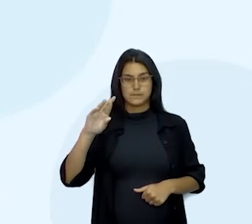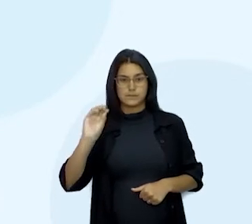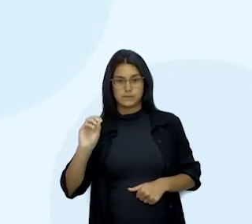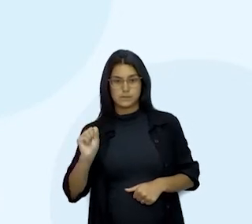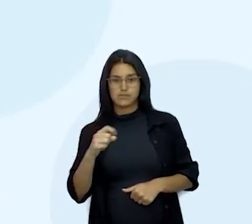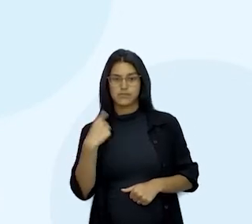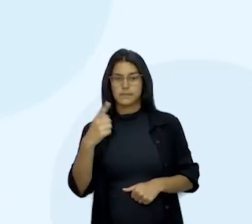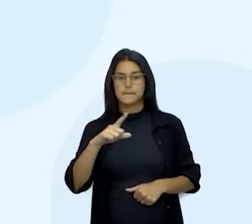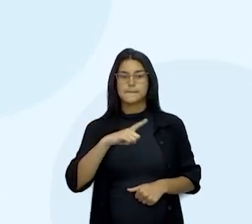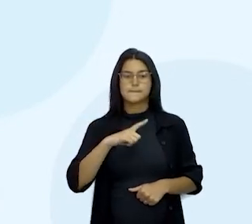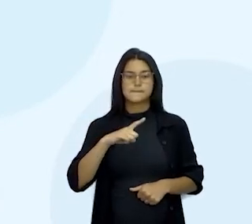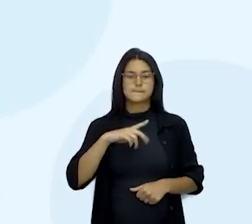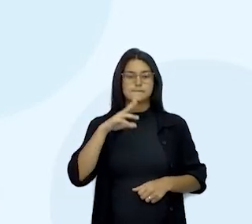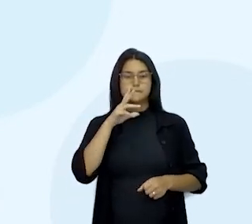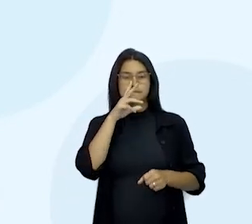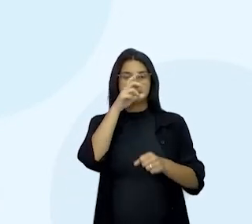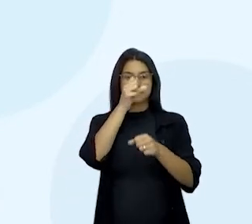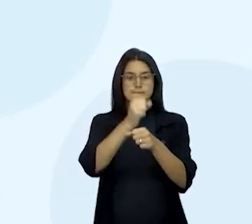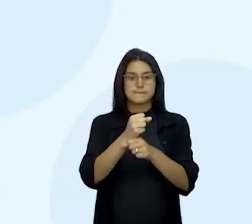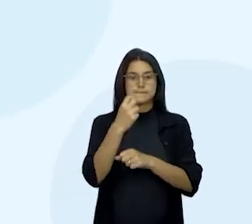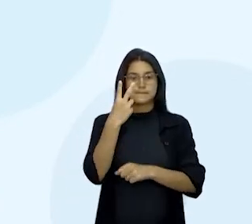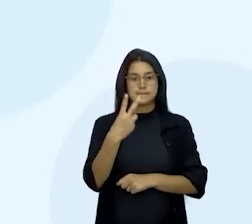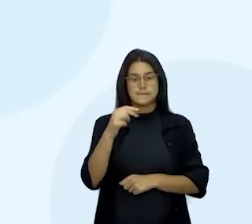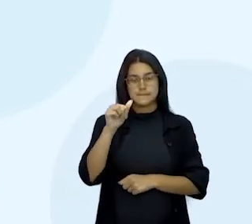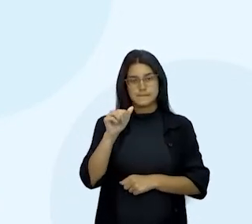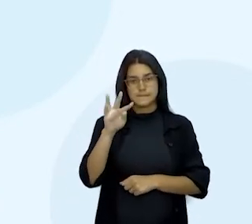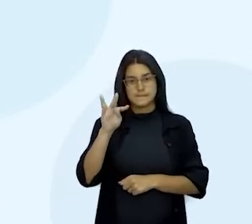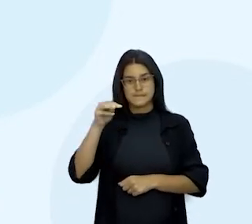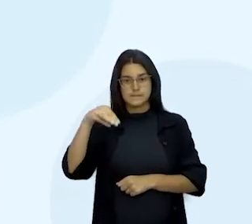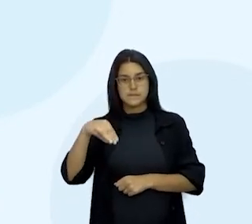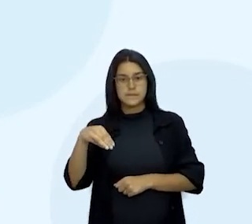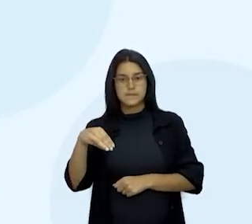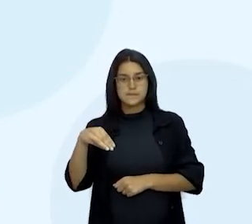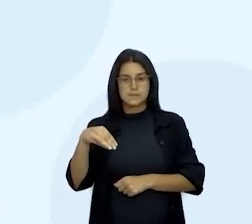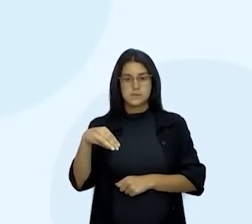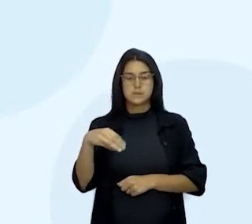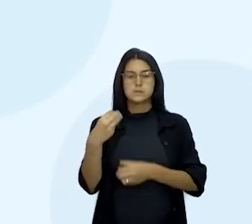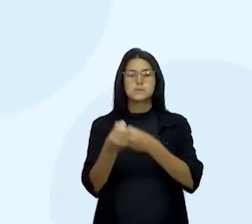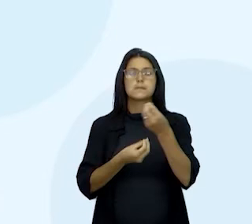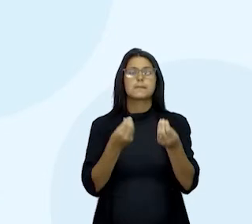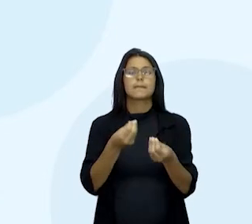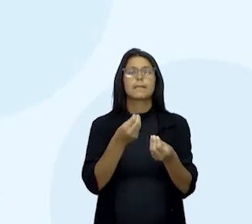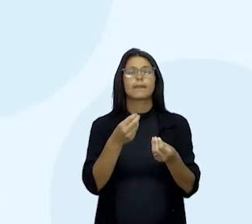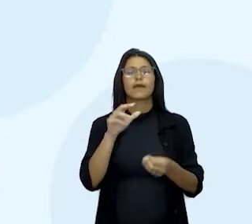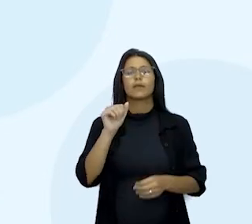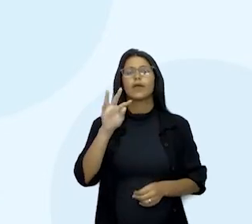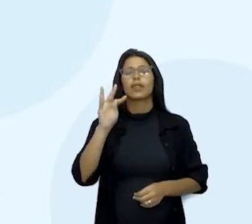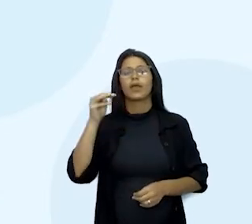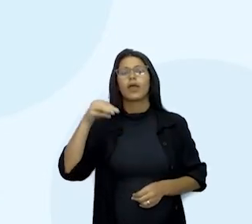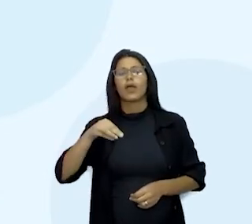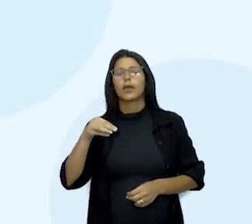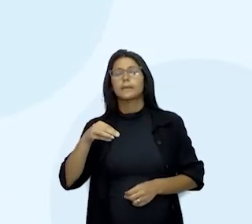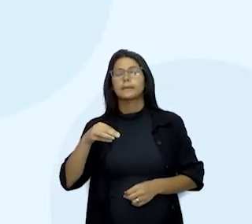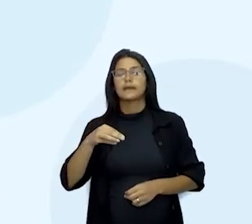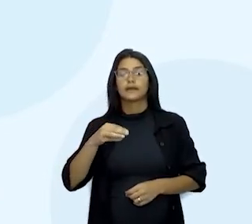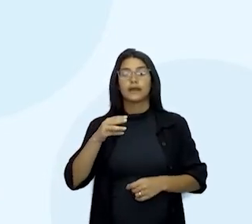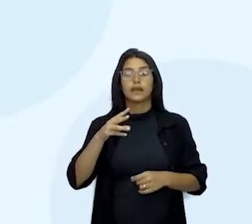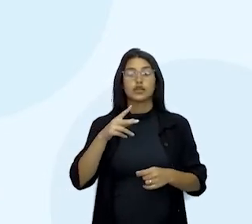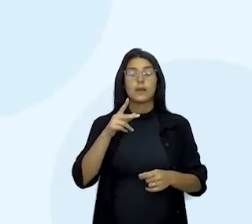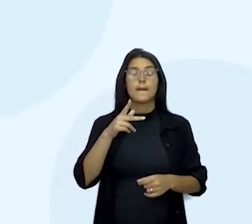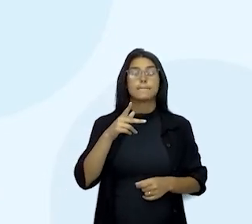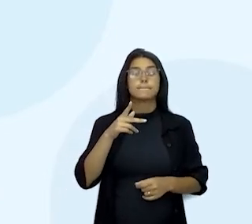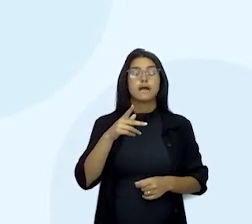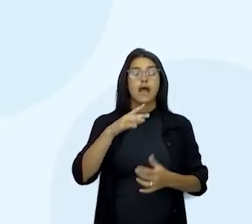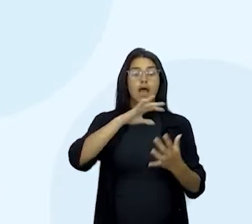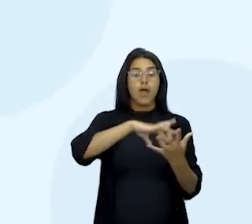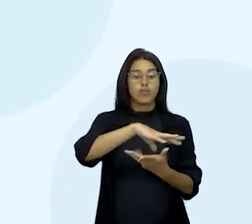gente tem aí uma pressão de 2 atm. Da onde vem esses 2 atms, galerinha? Vem da pressão